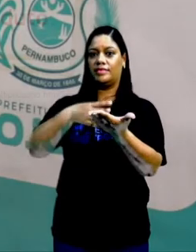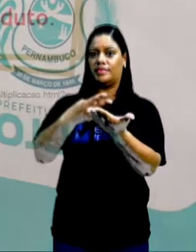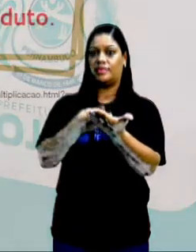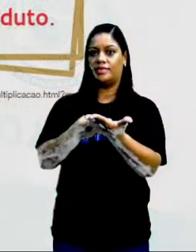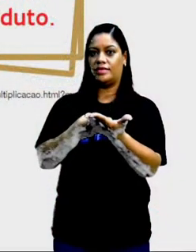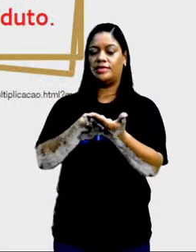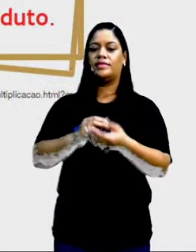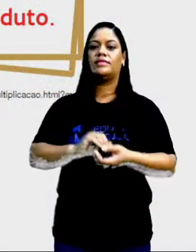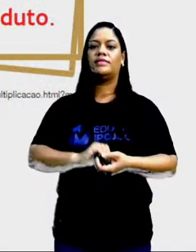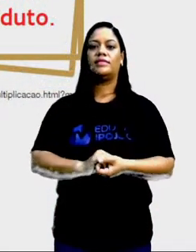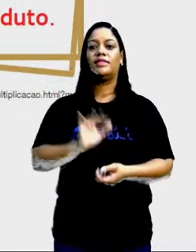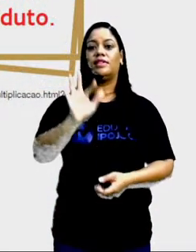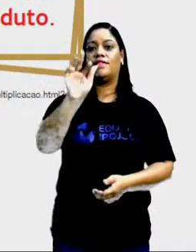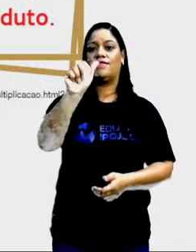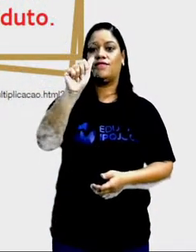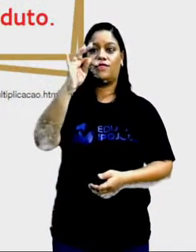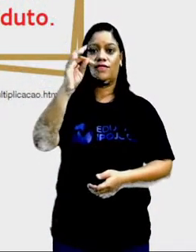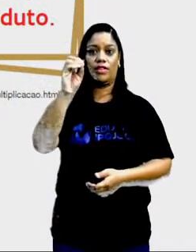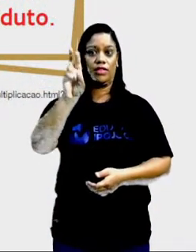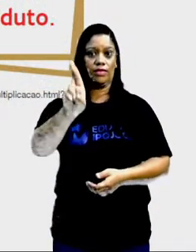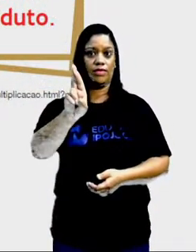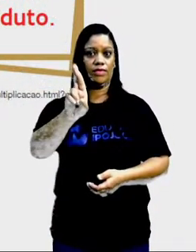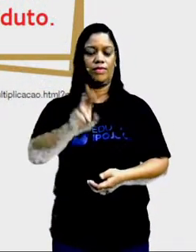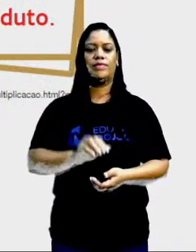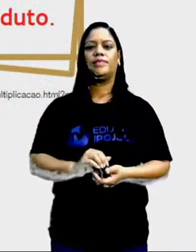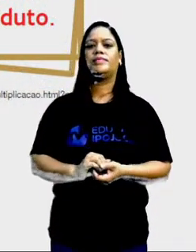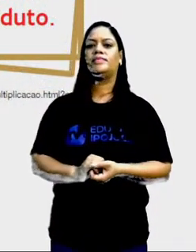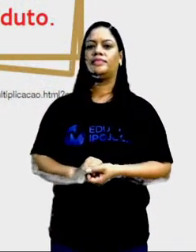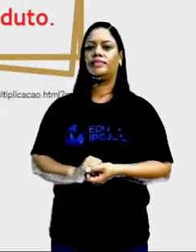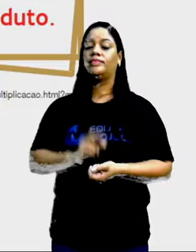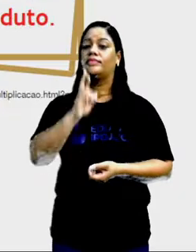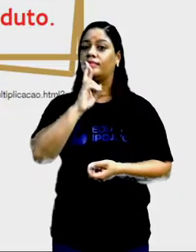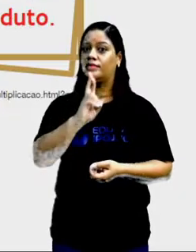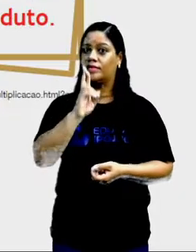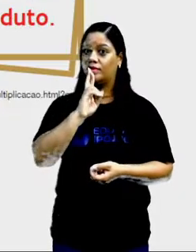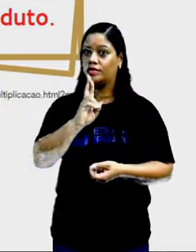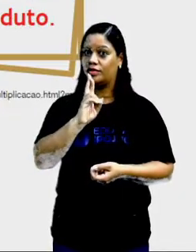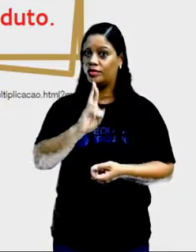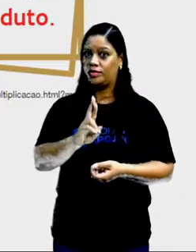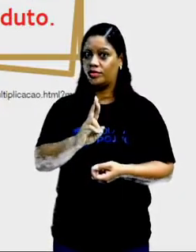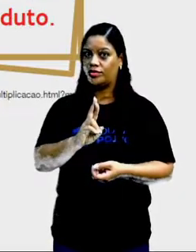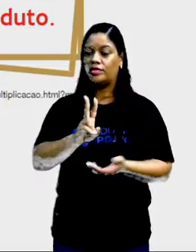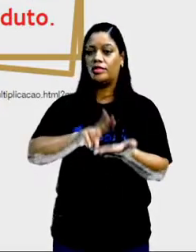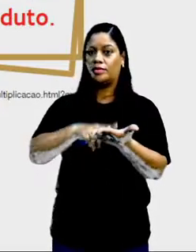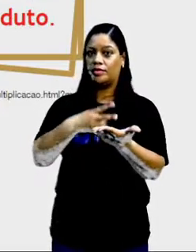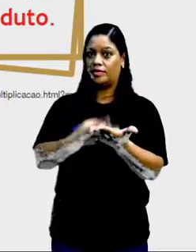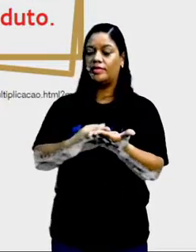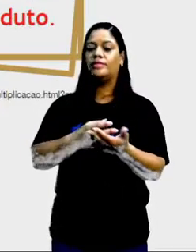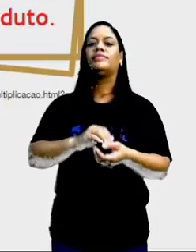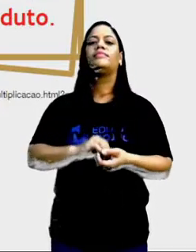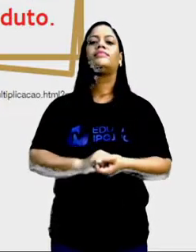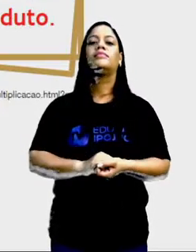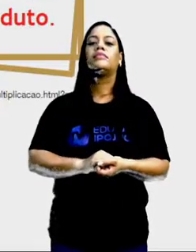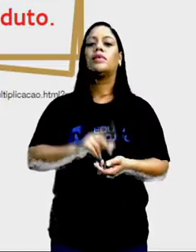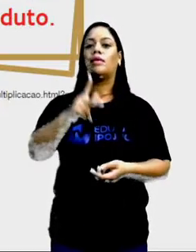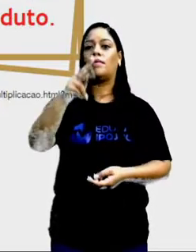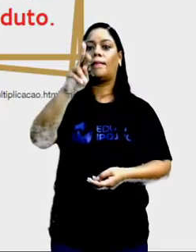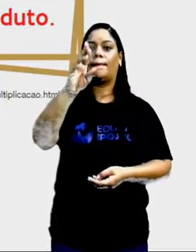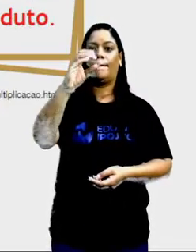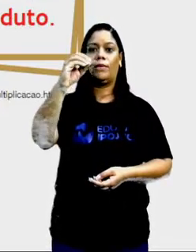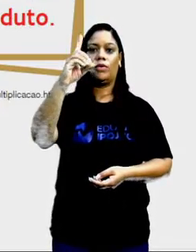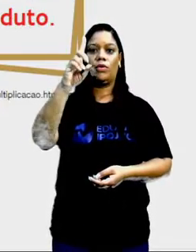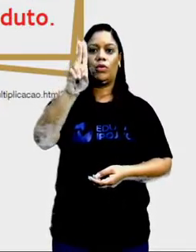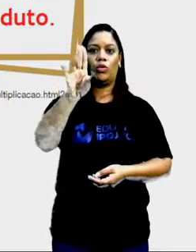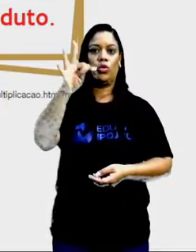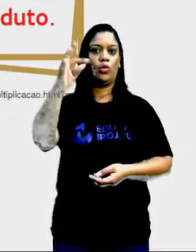são chamados de fatores. O resultado da multiplicação é conhecido como produto.